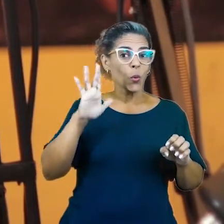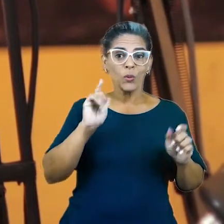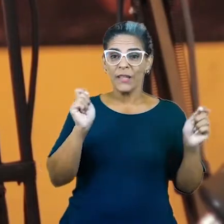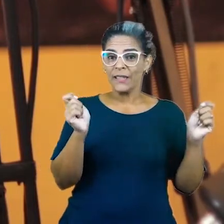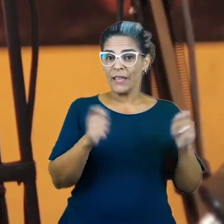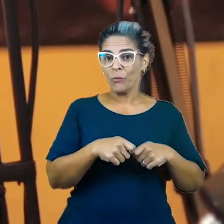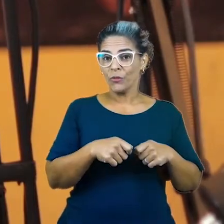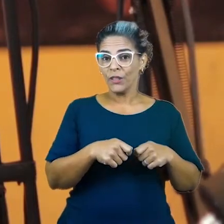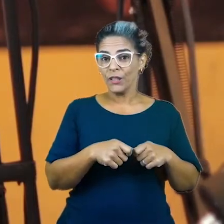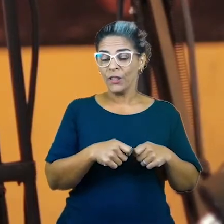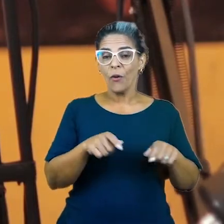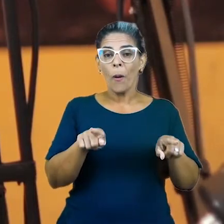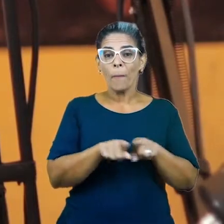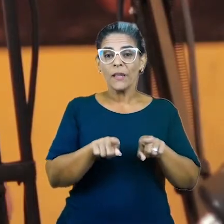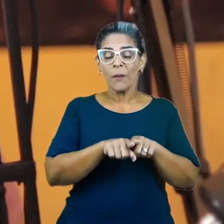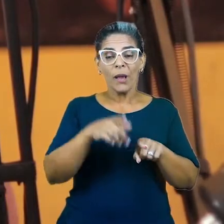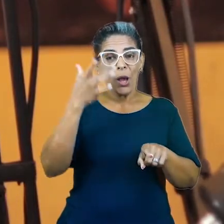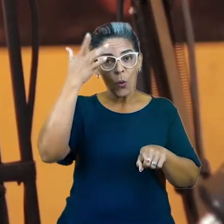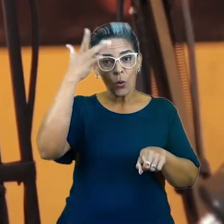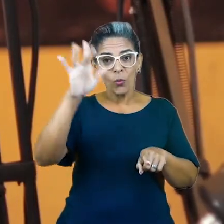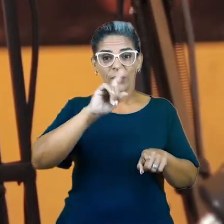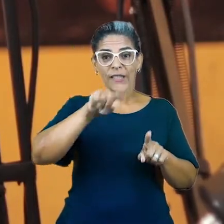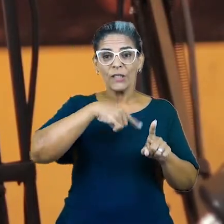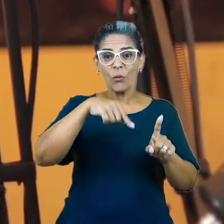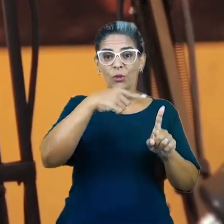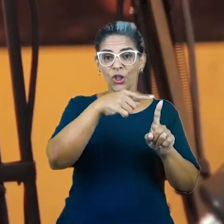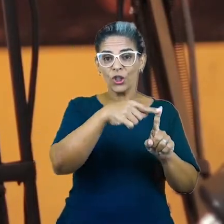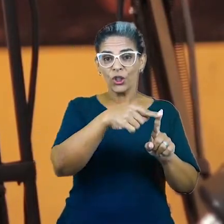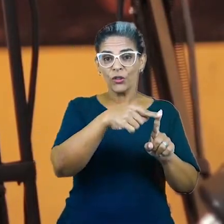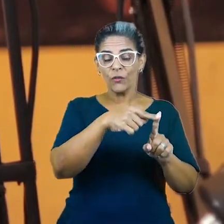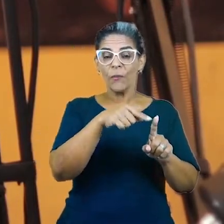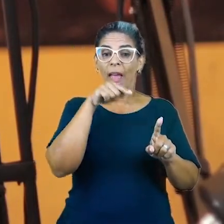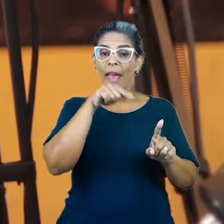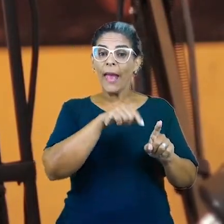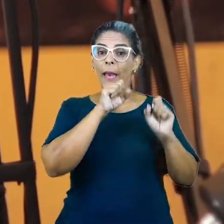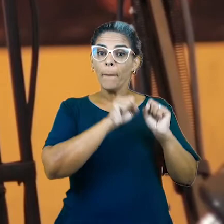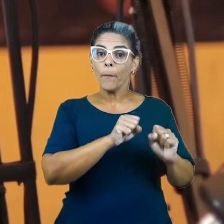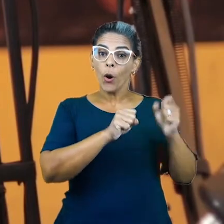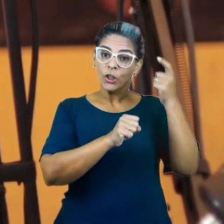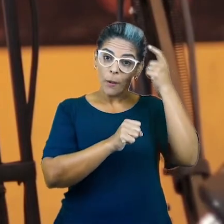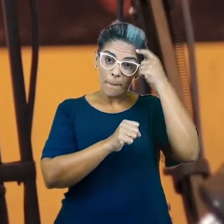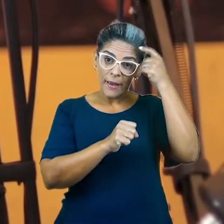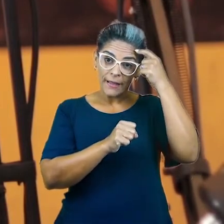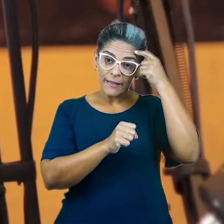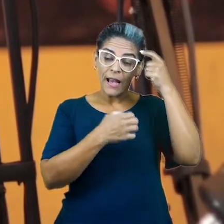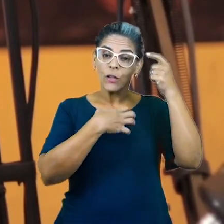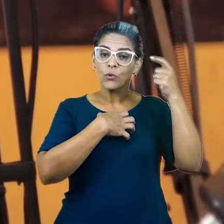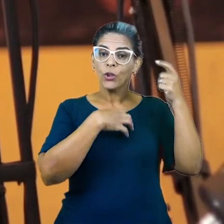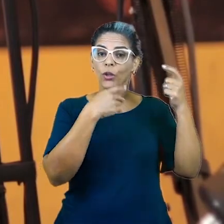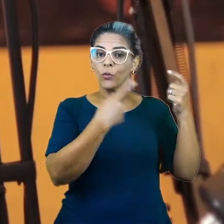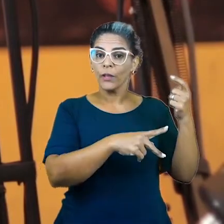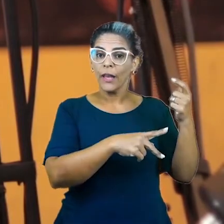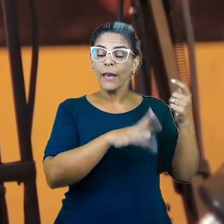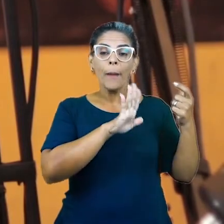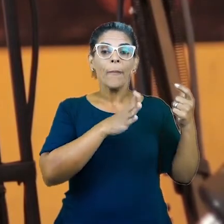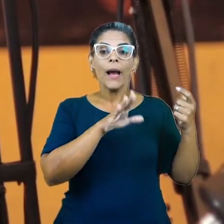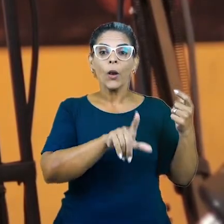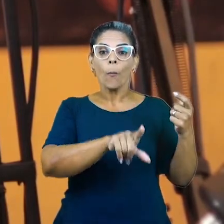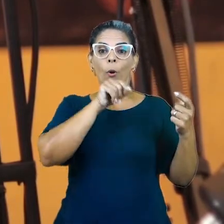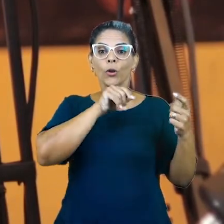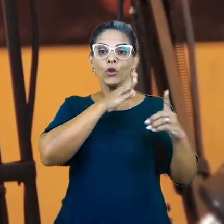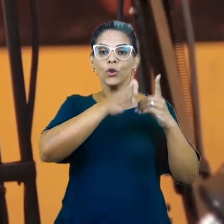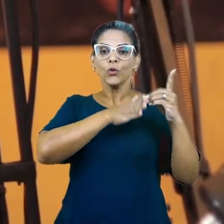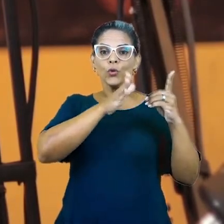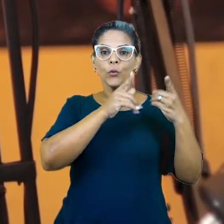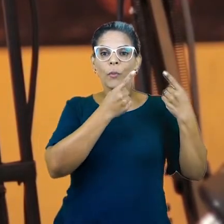sei se esse é o grande objetivo. Eu acho que o evangélico tem o direito de pensar como ele quiser. O que ele não pode é tornar esse discurso um instrumento para a produção de